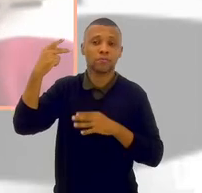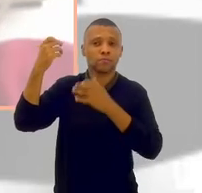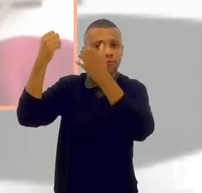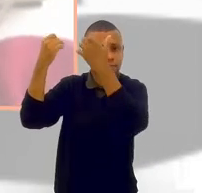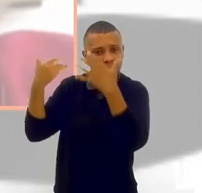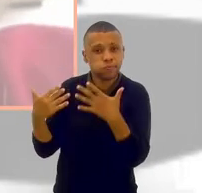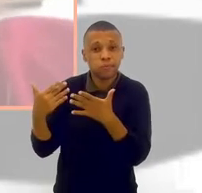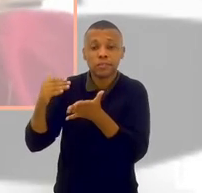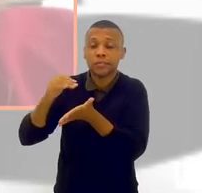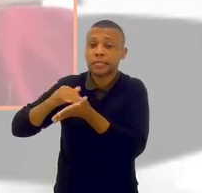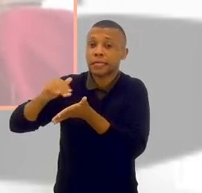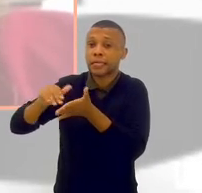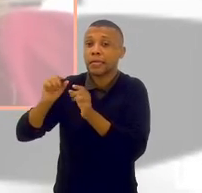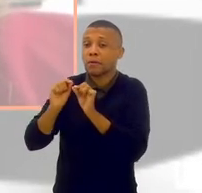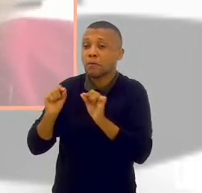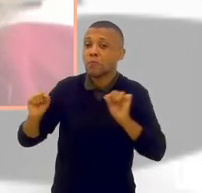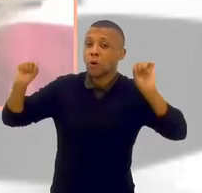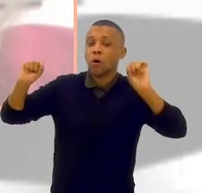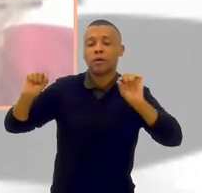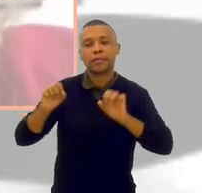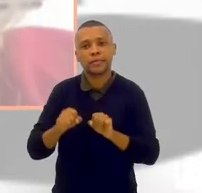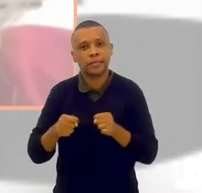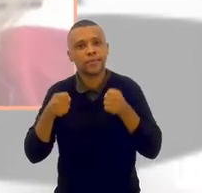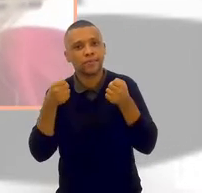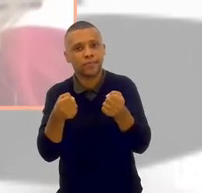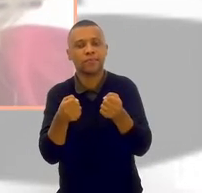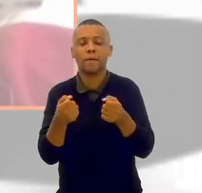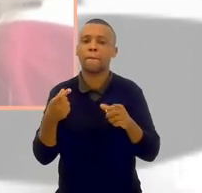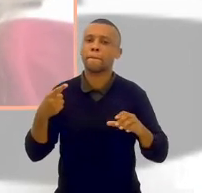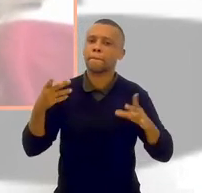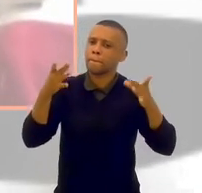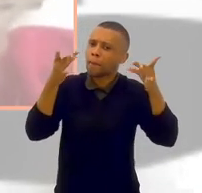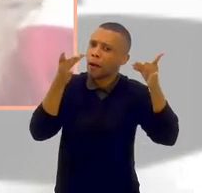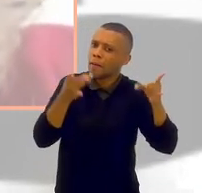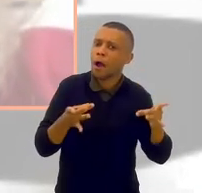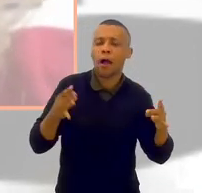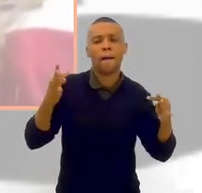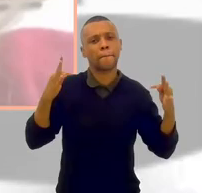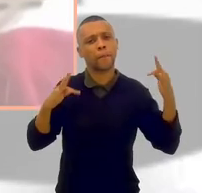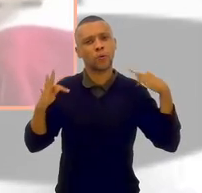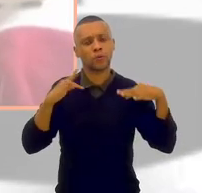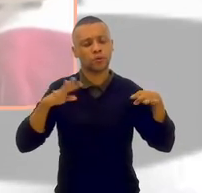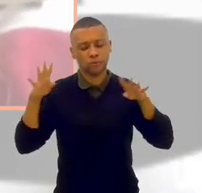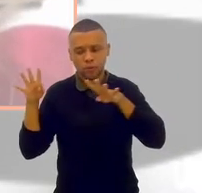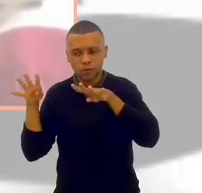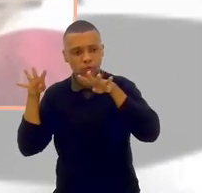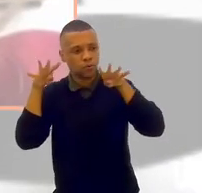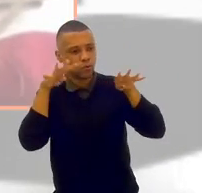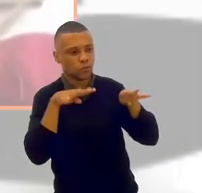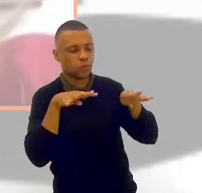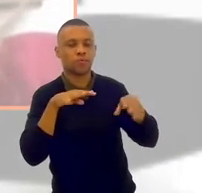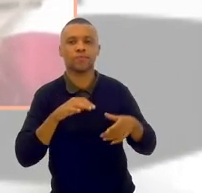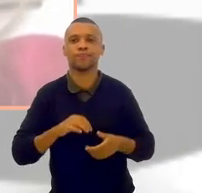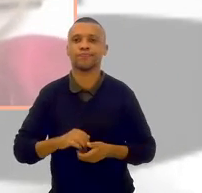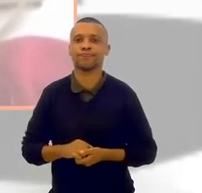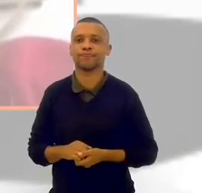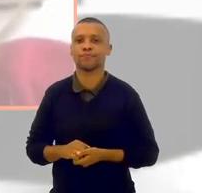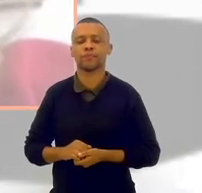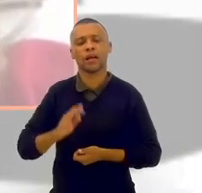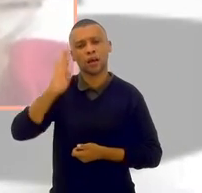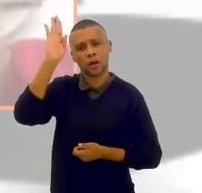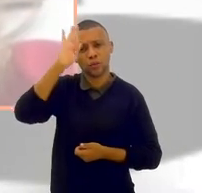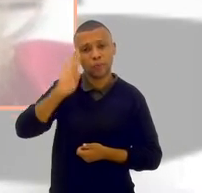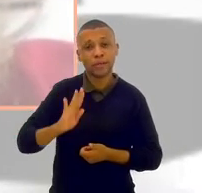os estados se dediquem profundamente para que o turismo de seus lugares sejam destacados, né? No Brasil e